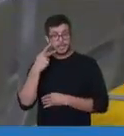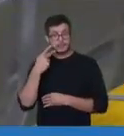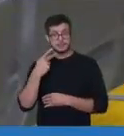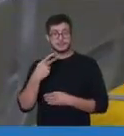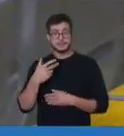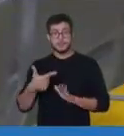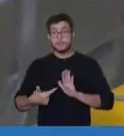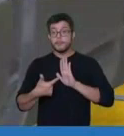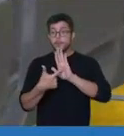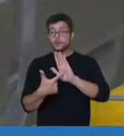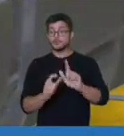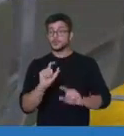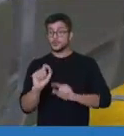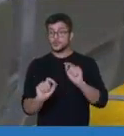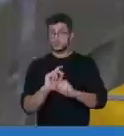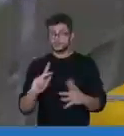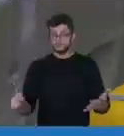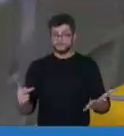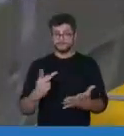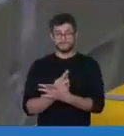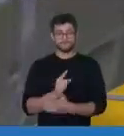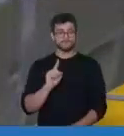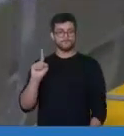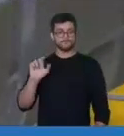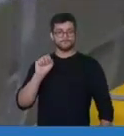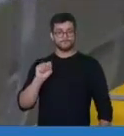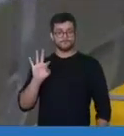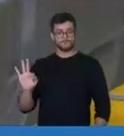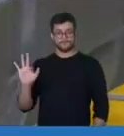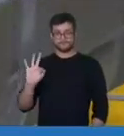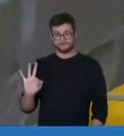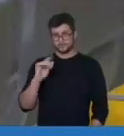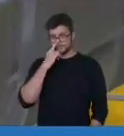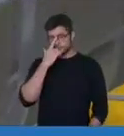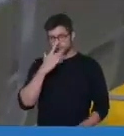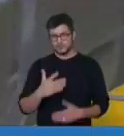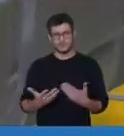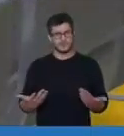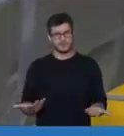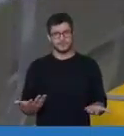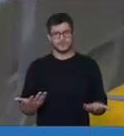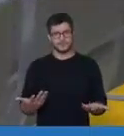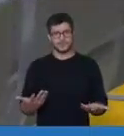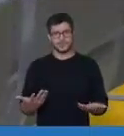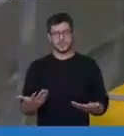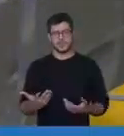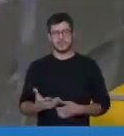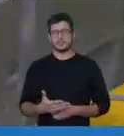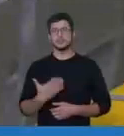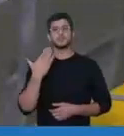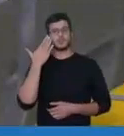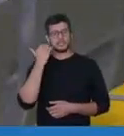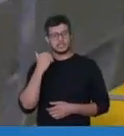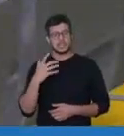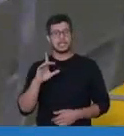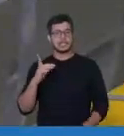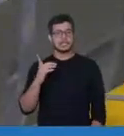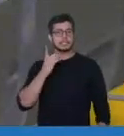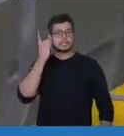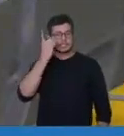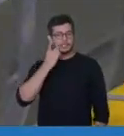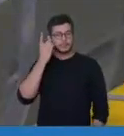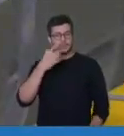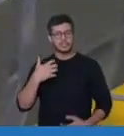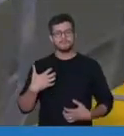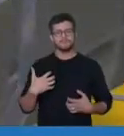está acontecendo. Não é possível que deputados não se incomodem com essa questão da usurpação